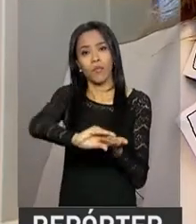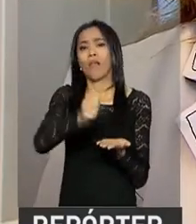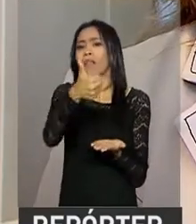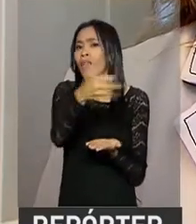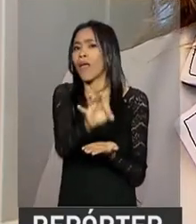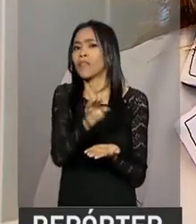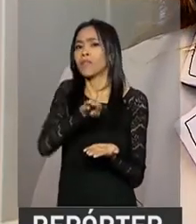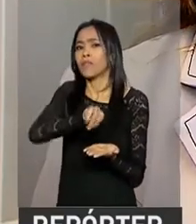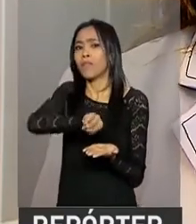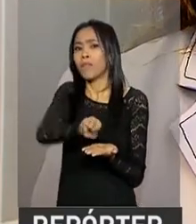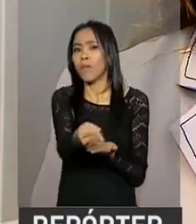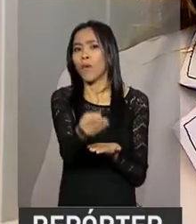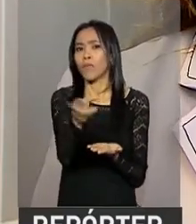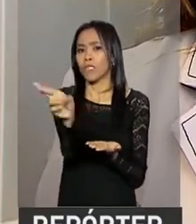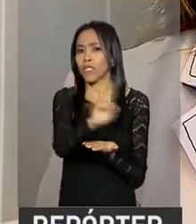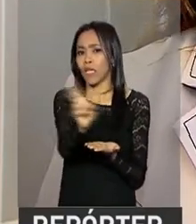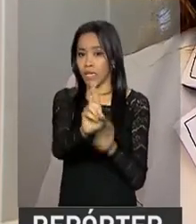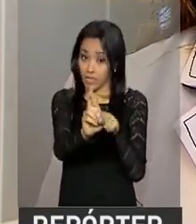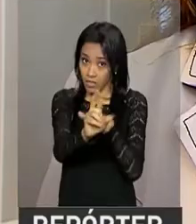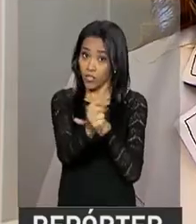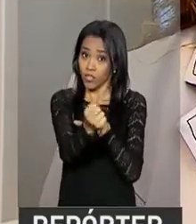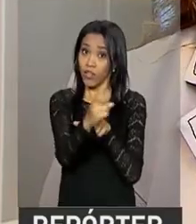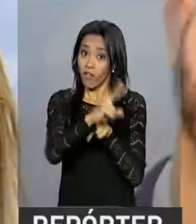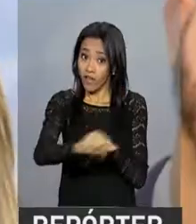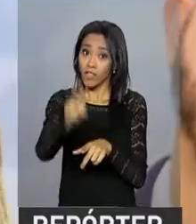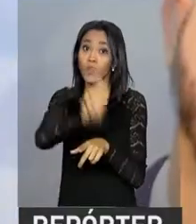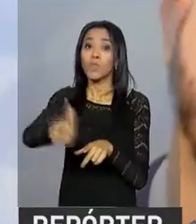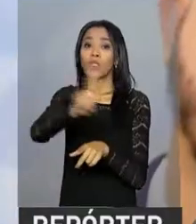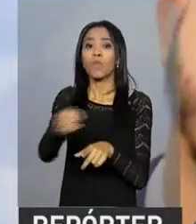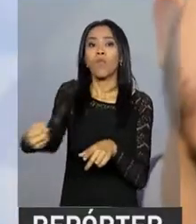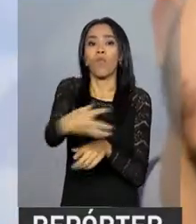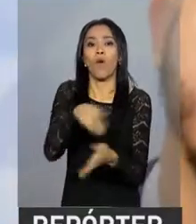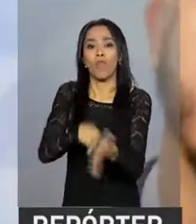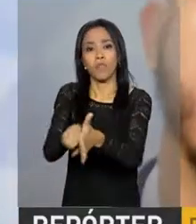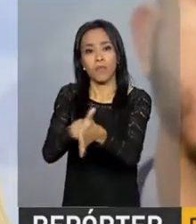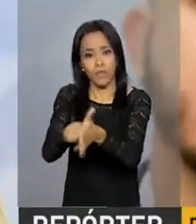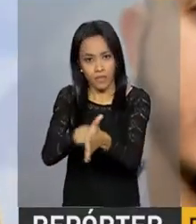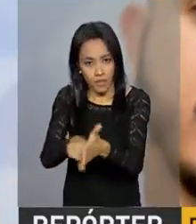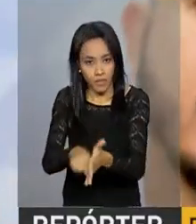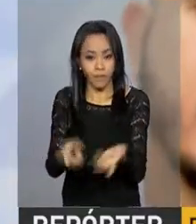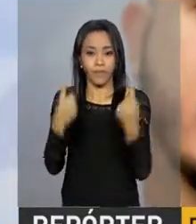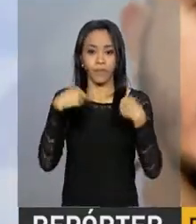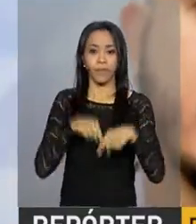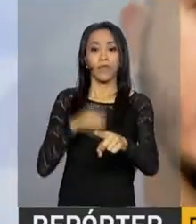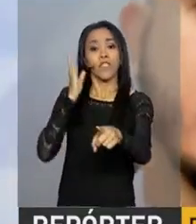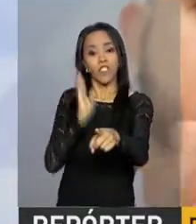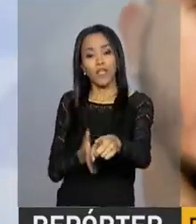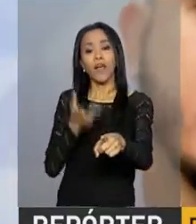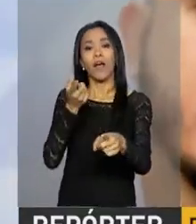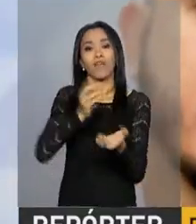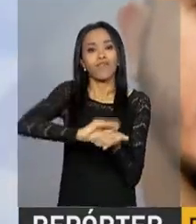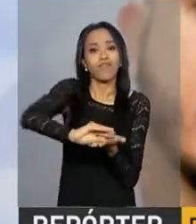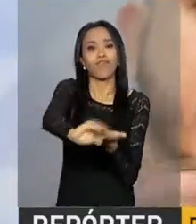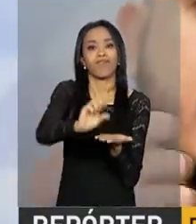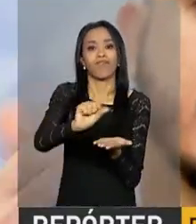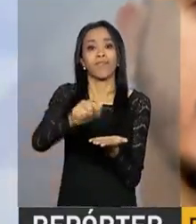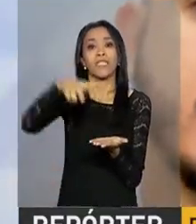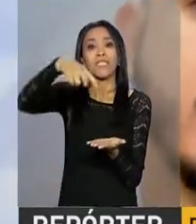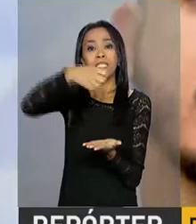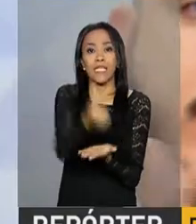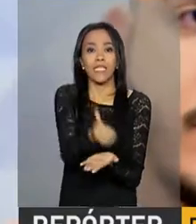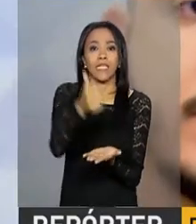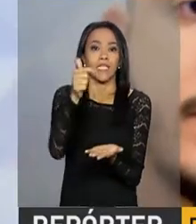milhões de reais serão aplicados em novas pesquisas. Nós já investimos muitos recursos. Já tivemos aqueles 65